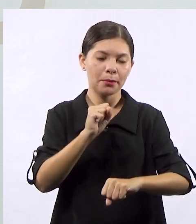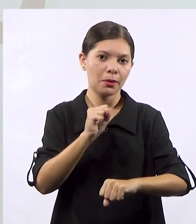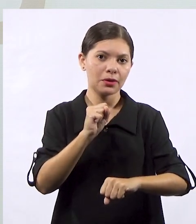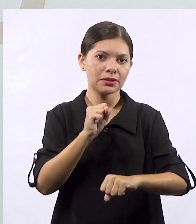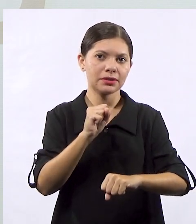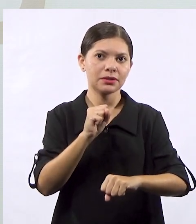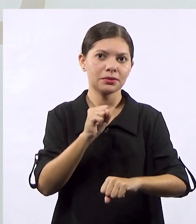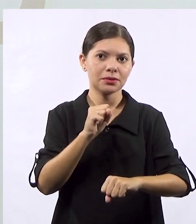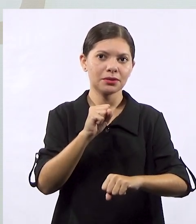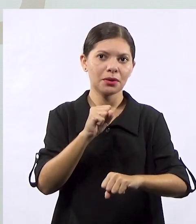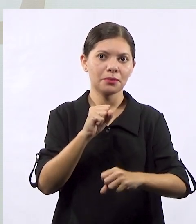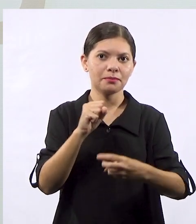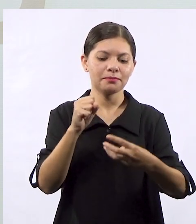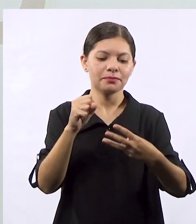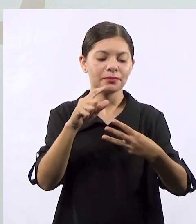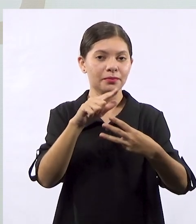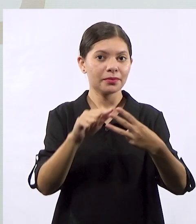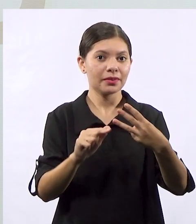tem três